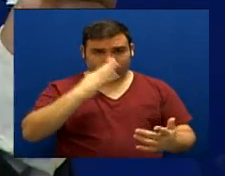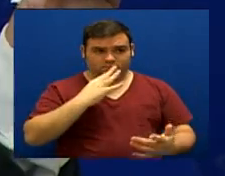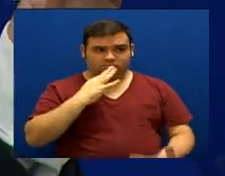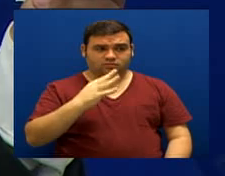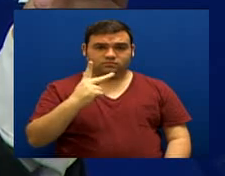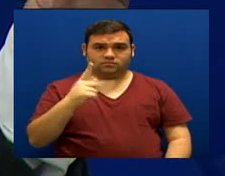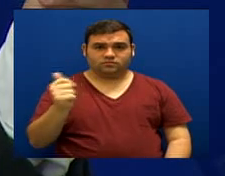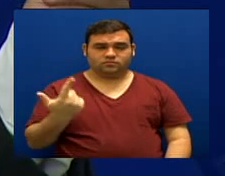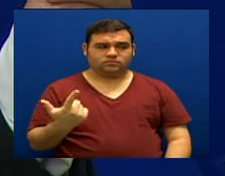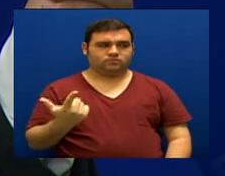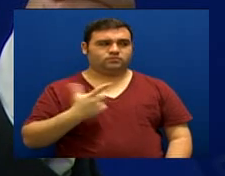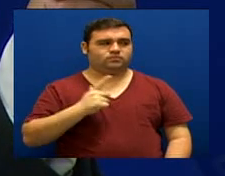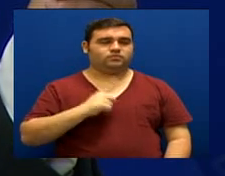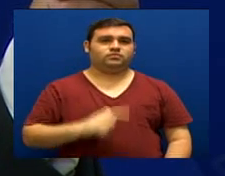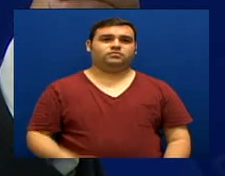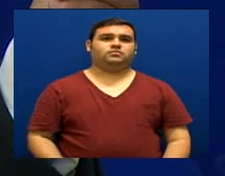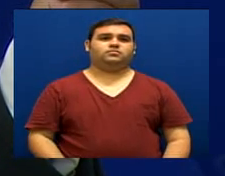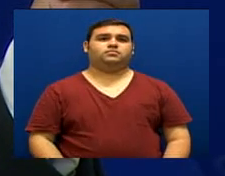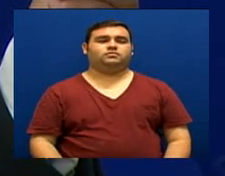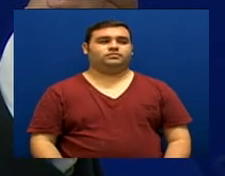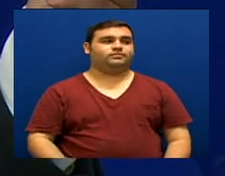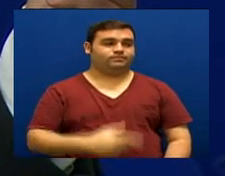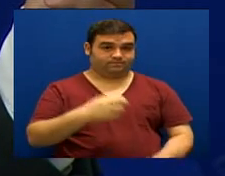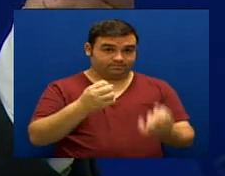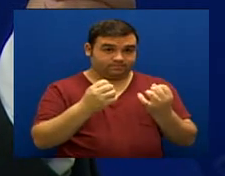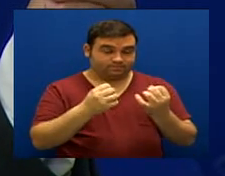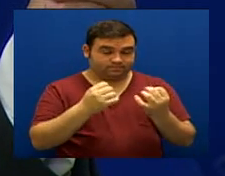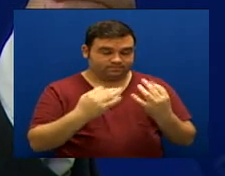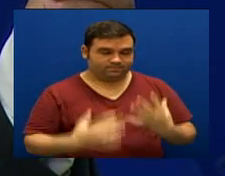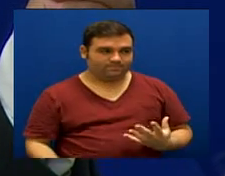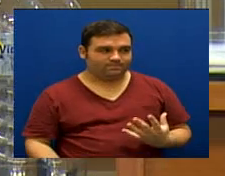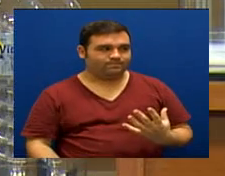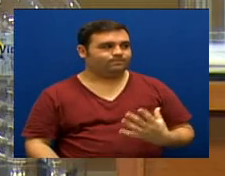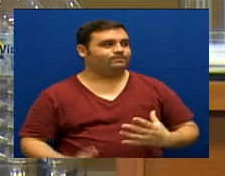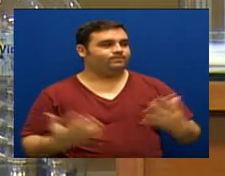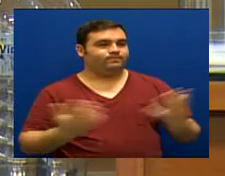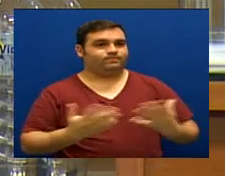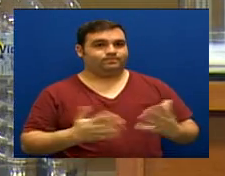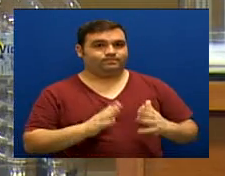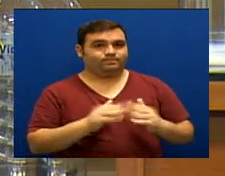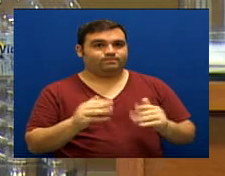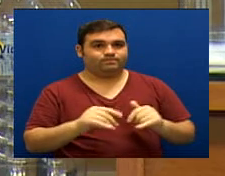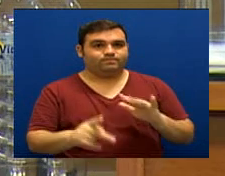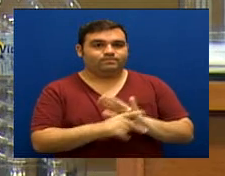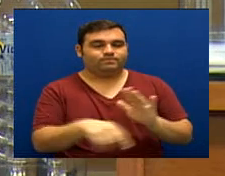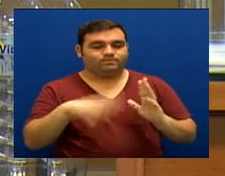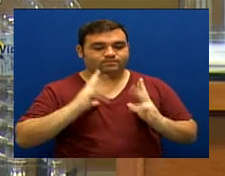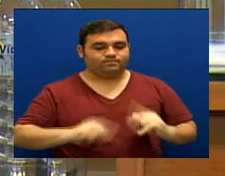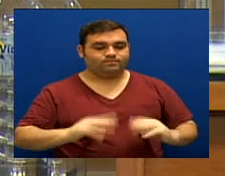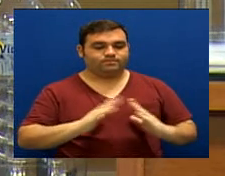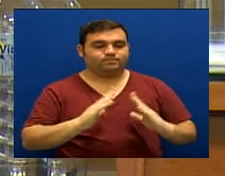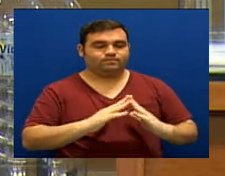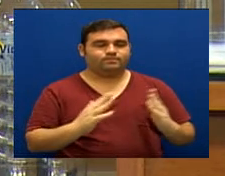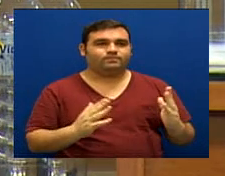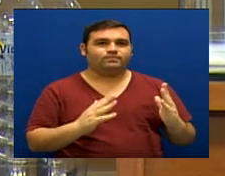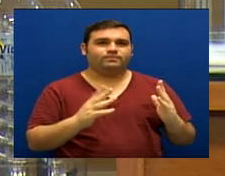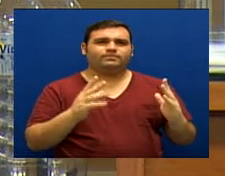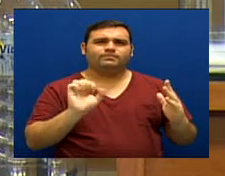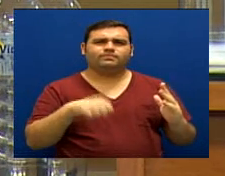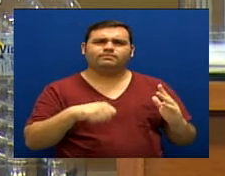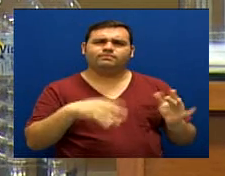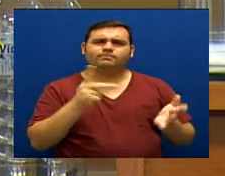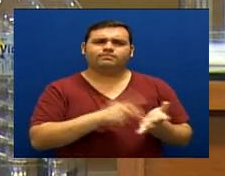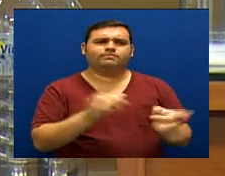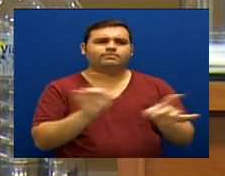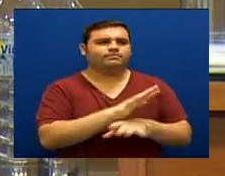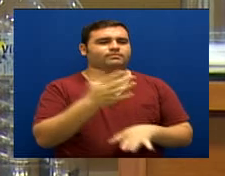favor respondeu o senhor essa questão do da requisição da santa casa ela sim ela